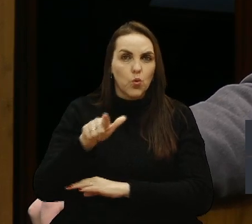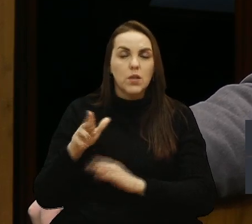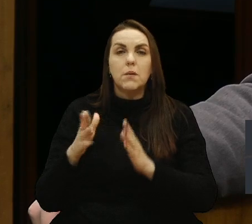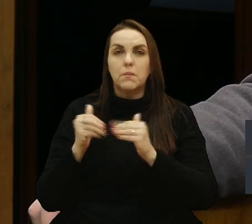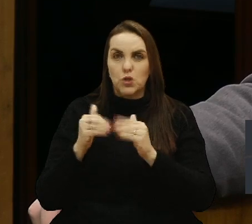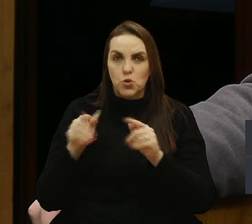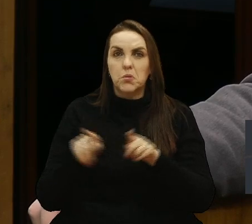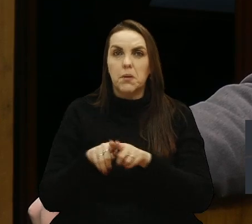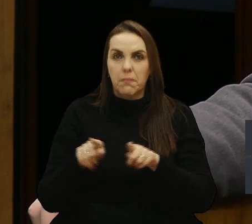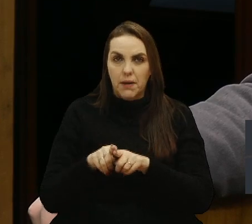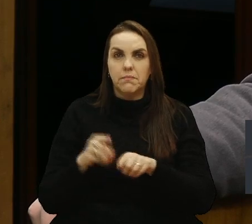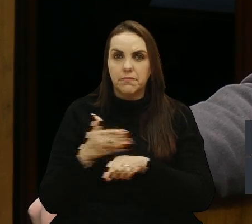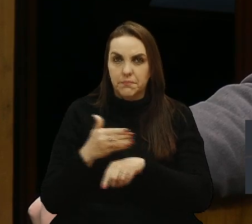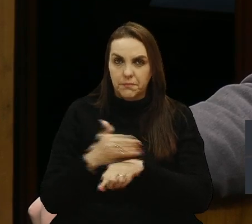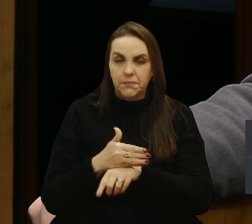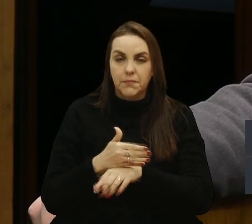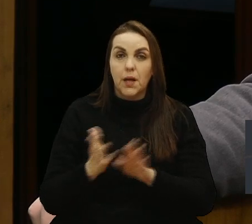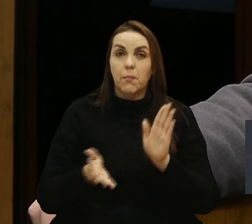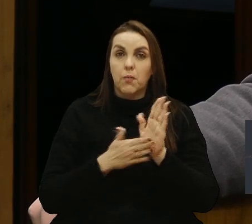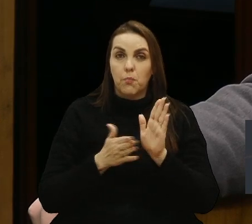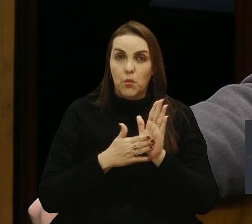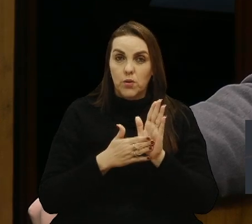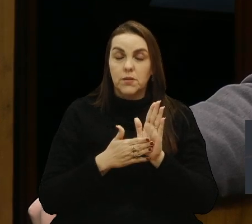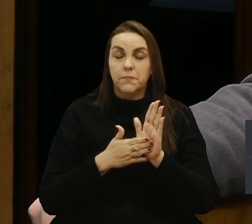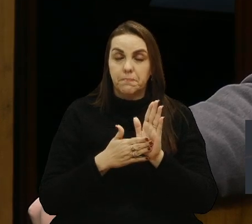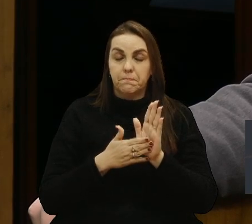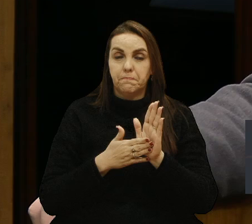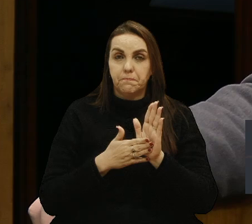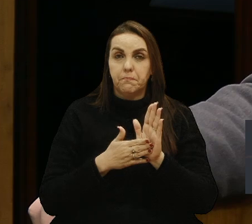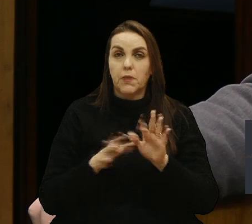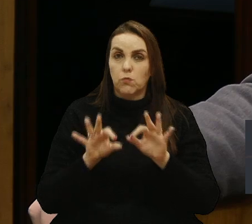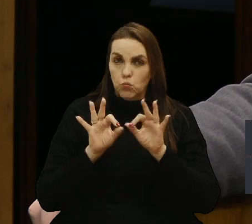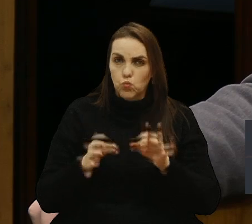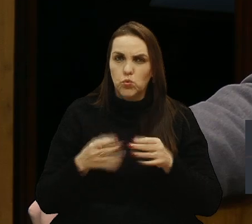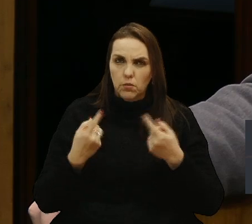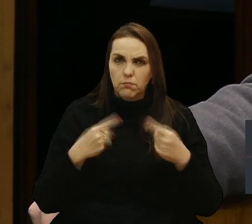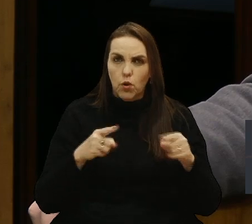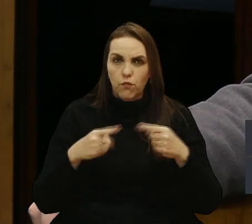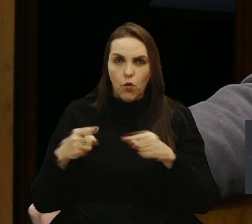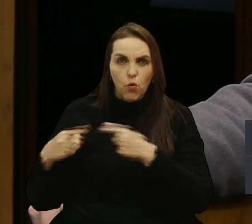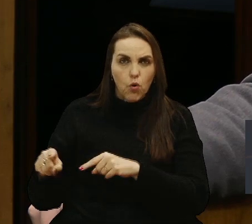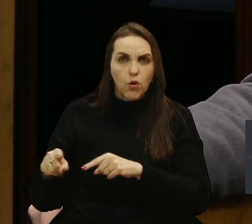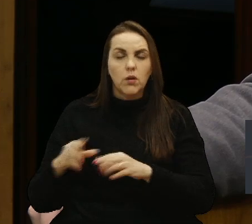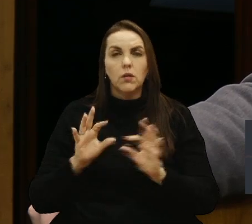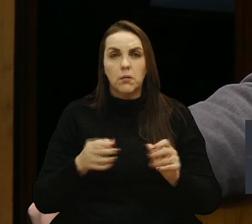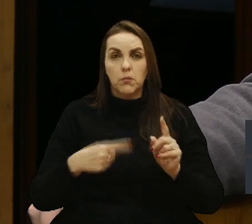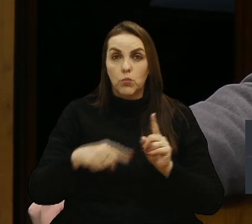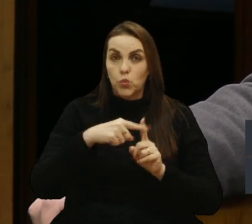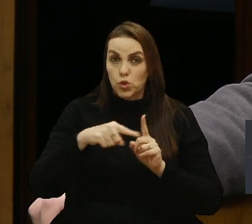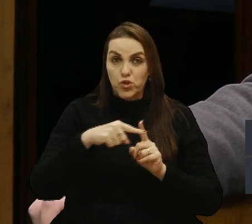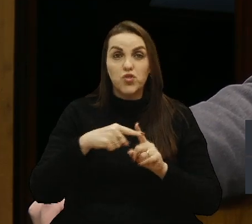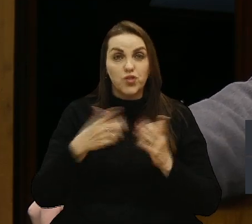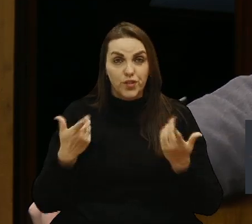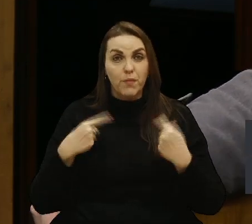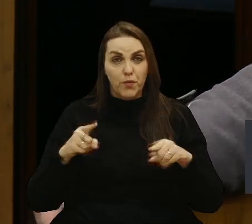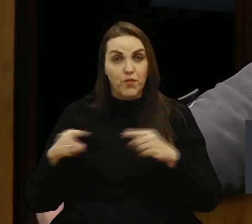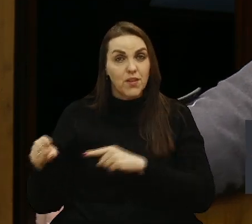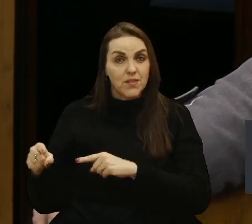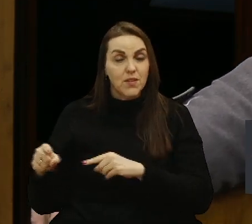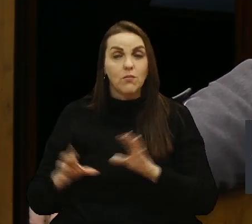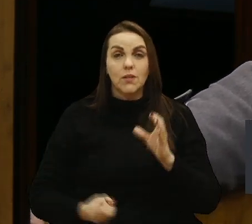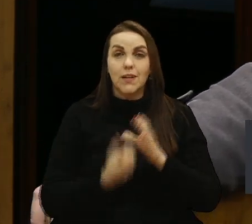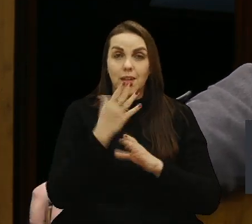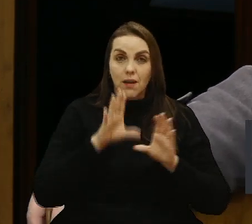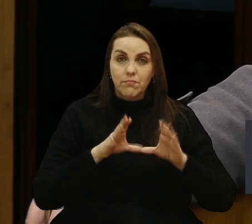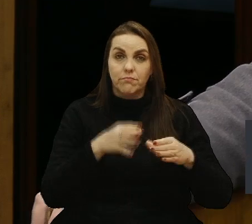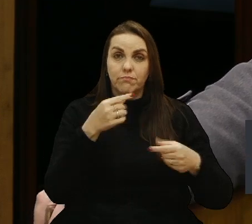aqui, propôs, fez uma justa provocação e uma positiva provocação de que nós criássemos essa frente para trabalhar esse tema